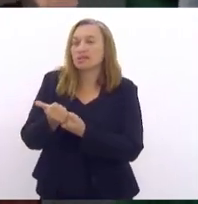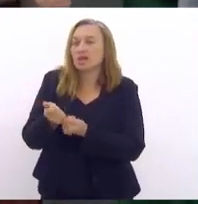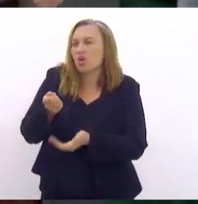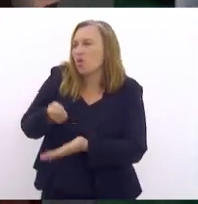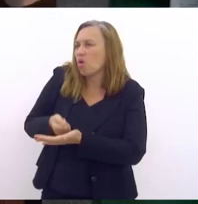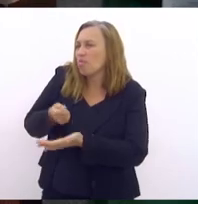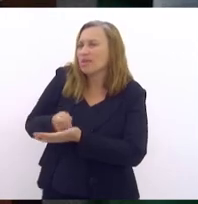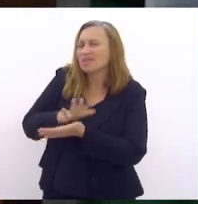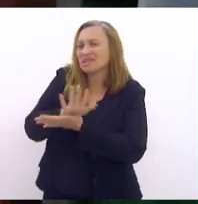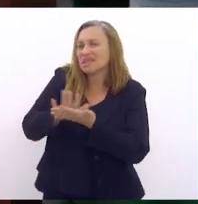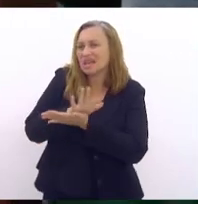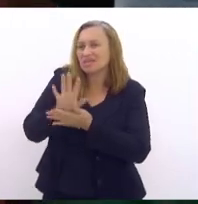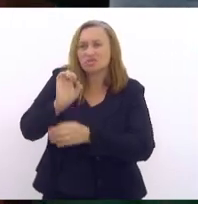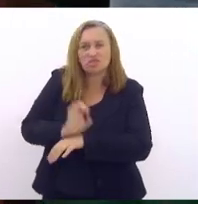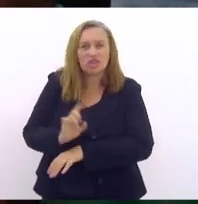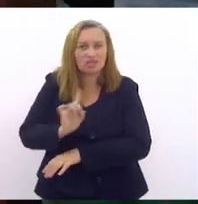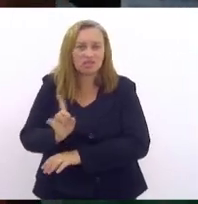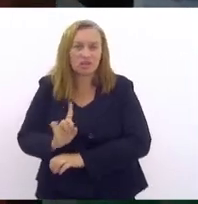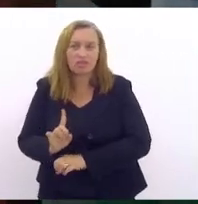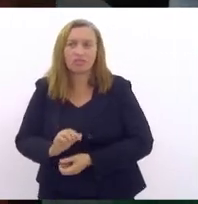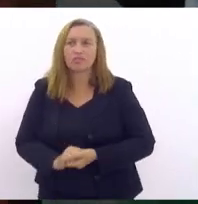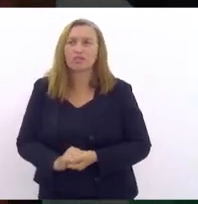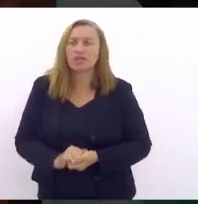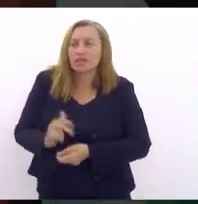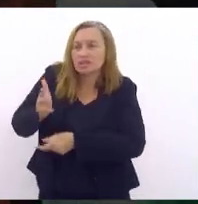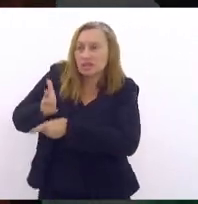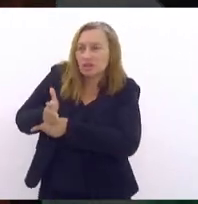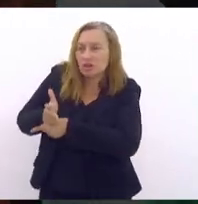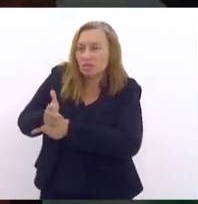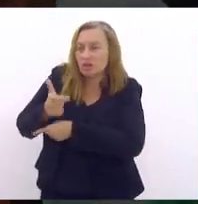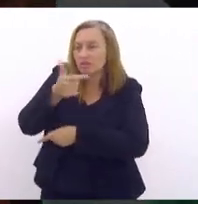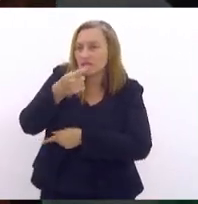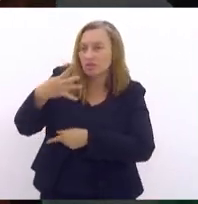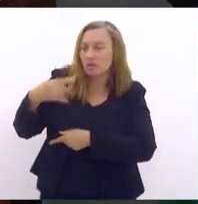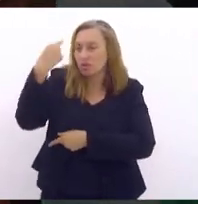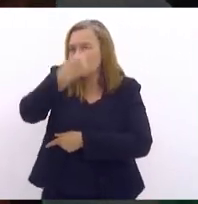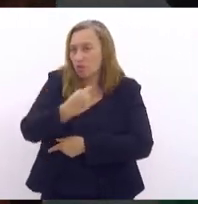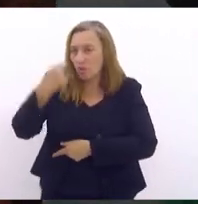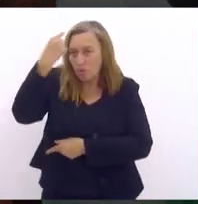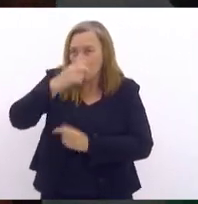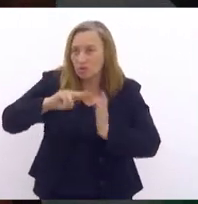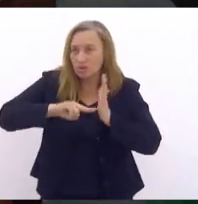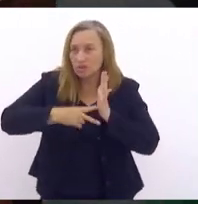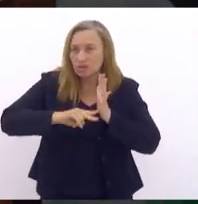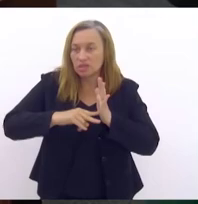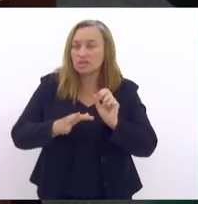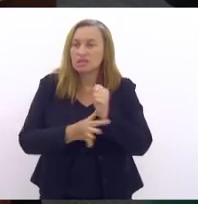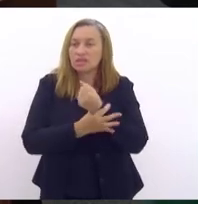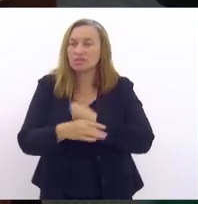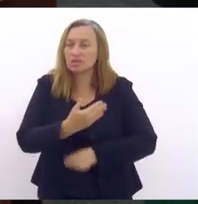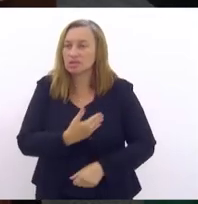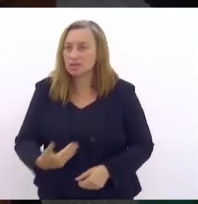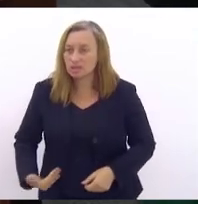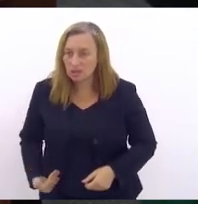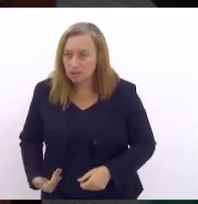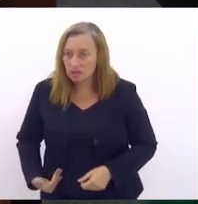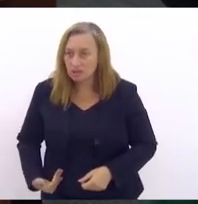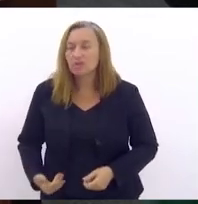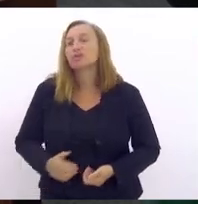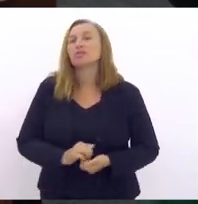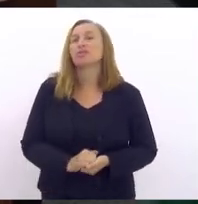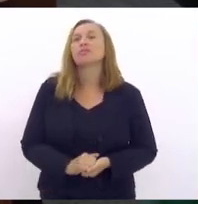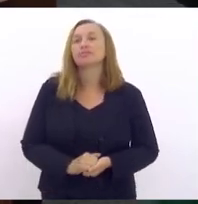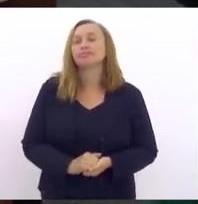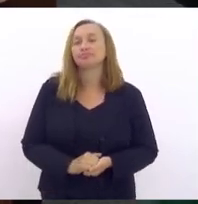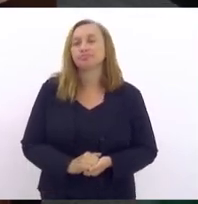nada do Estado, não. Essas câmaras ficam ligadas 24 horas. Os sindicatos de segurança pública, os sindicatos